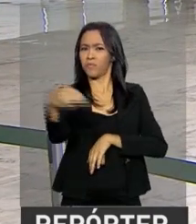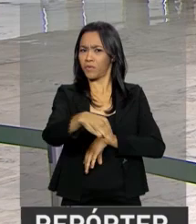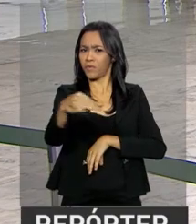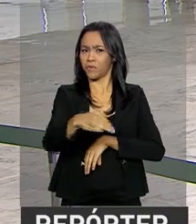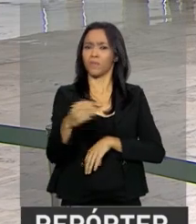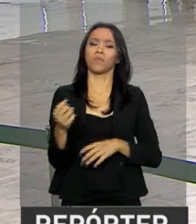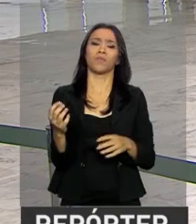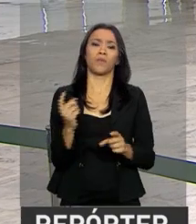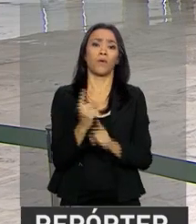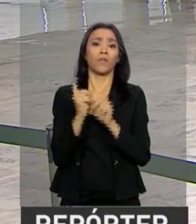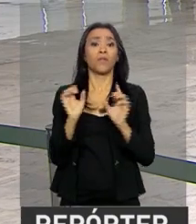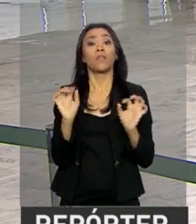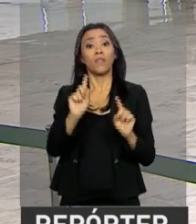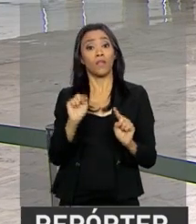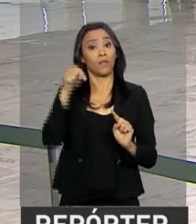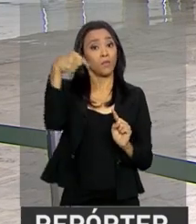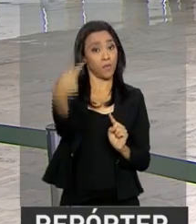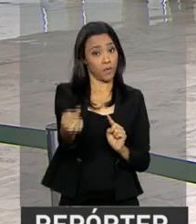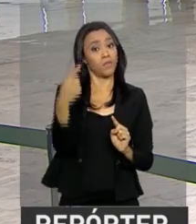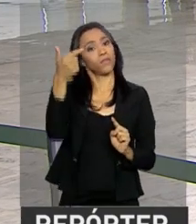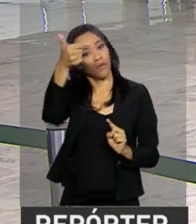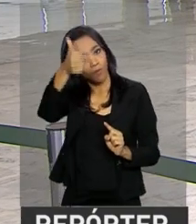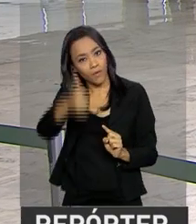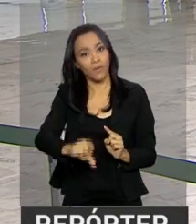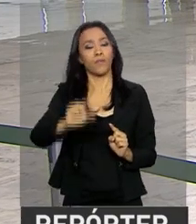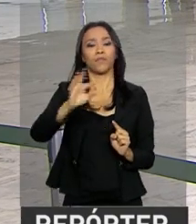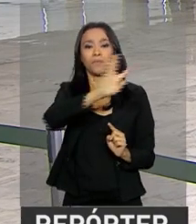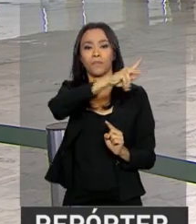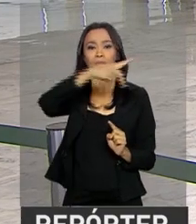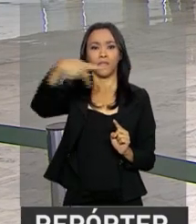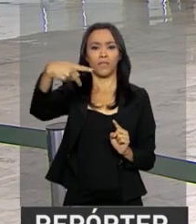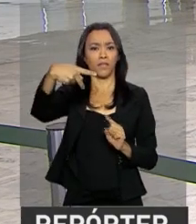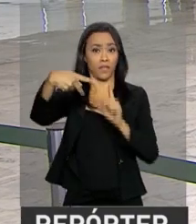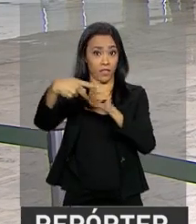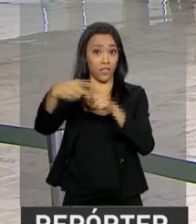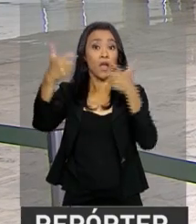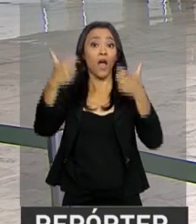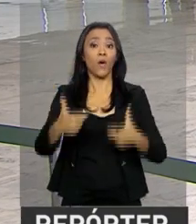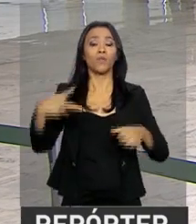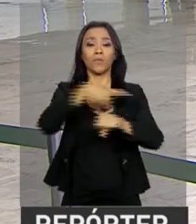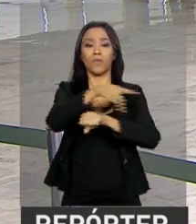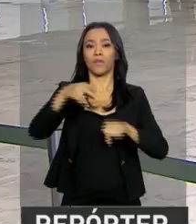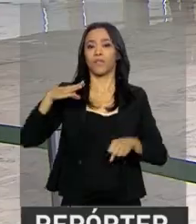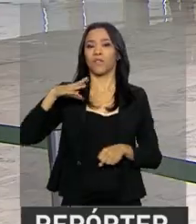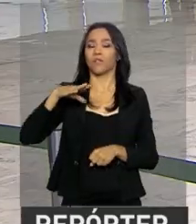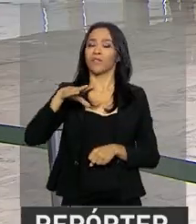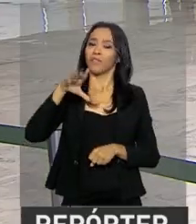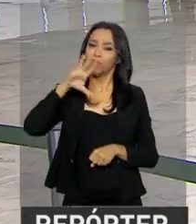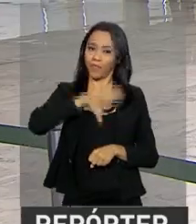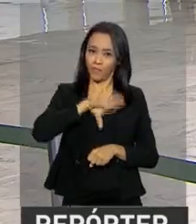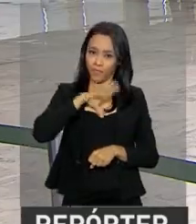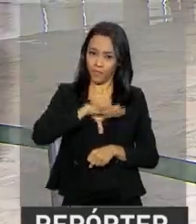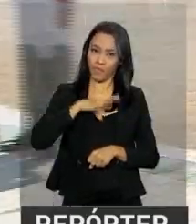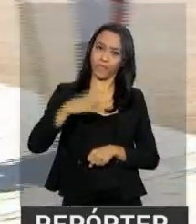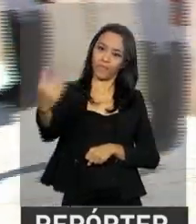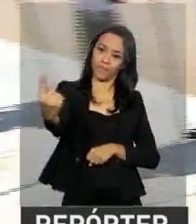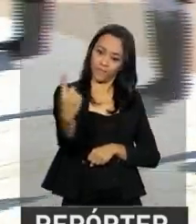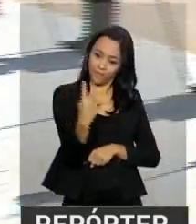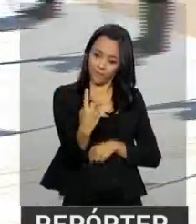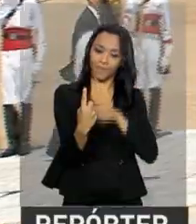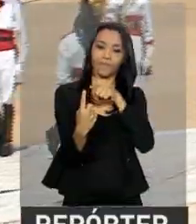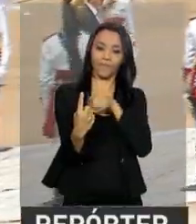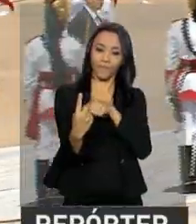na sequência Michel Temer recebeu então o presidente português Marcelo Rebelo de Souza o colega